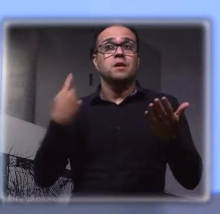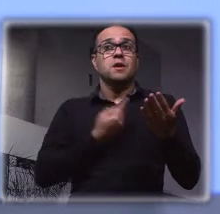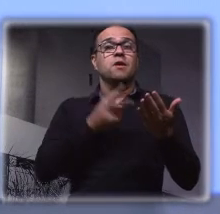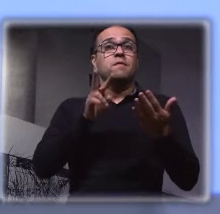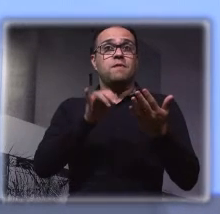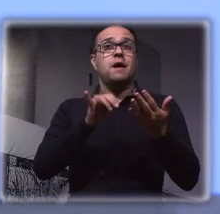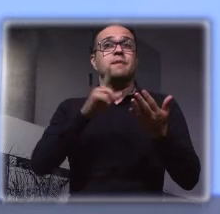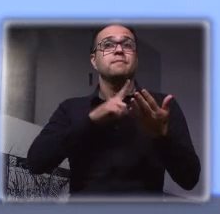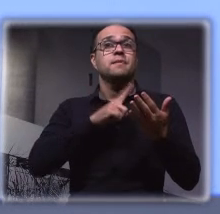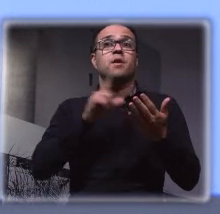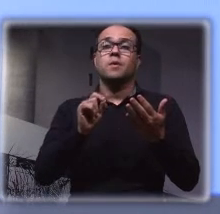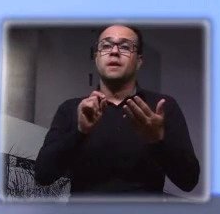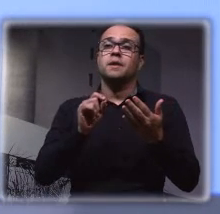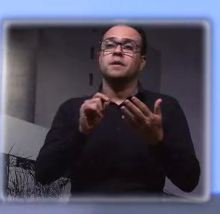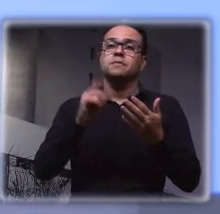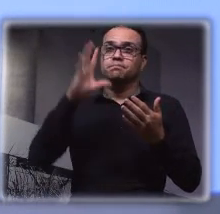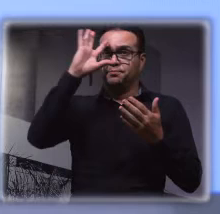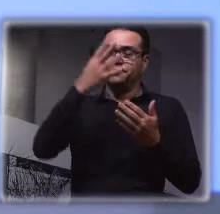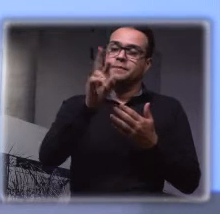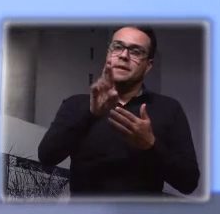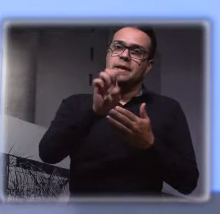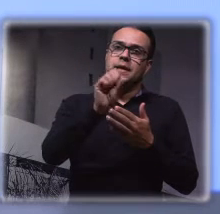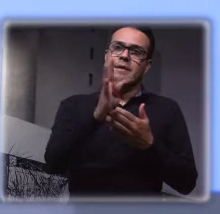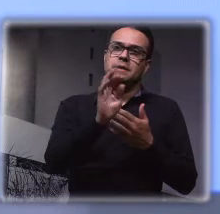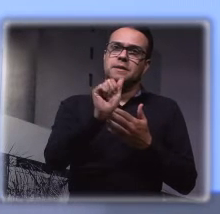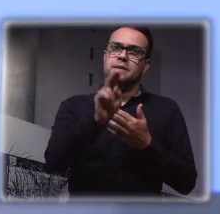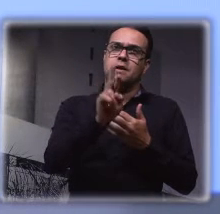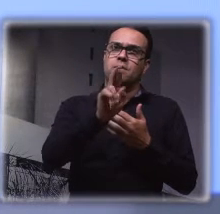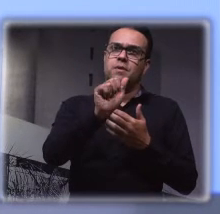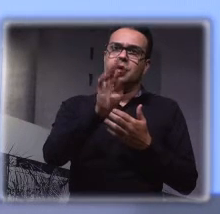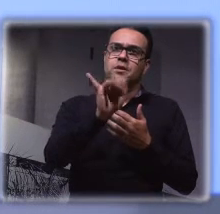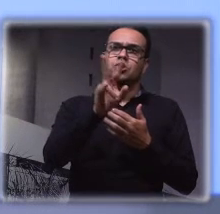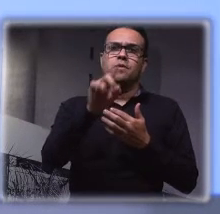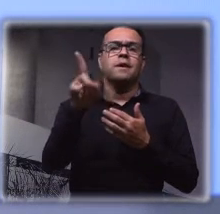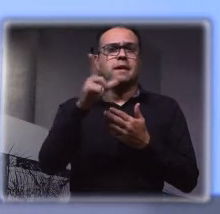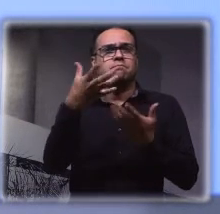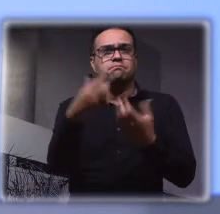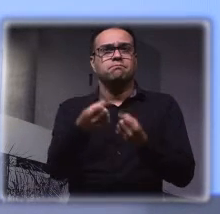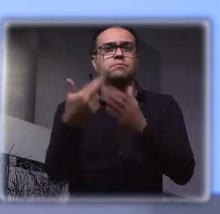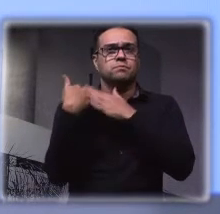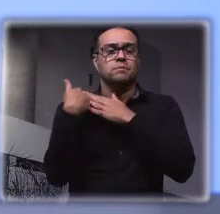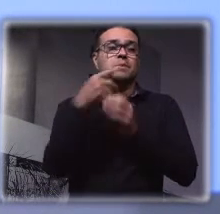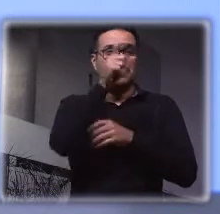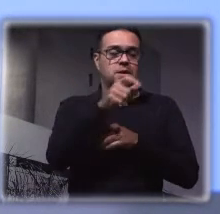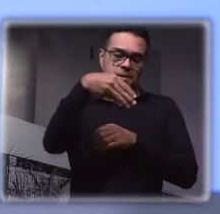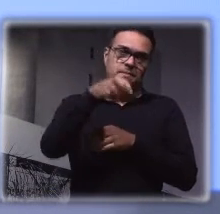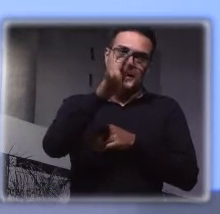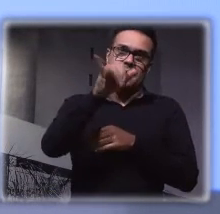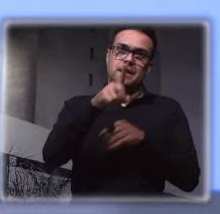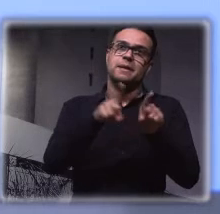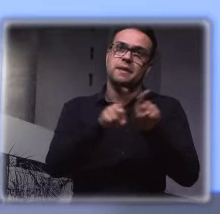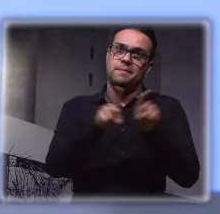termo restaurativo, onde o João, ele assume as responsabilidades dele, a dona Maria é